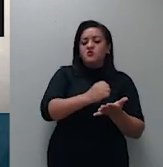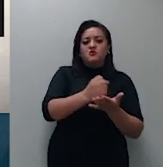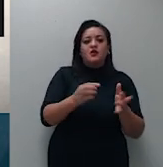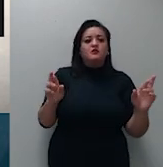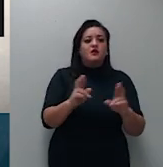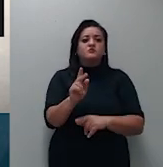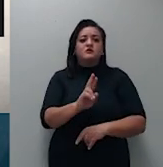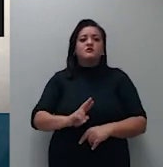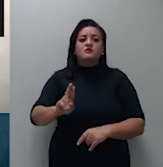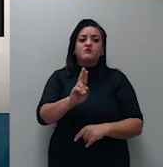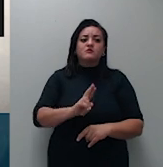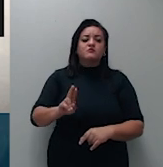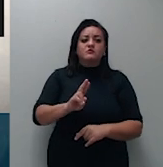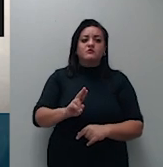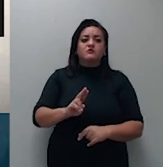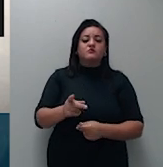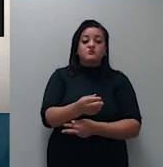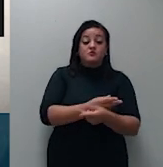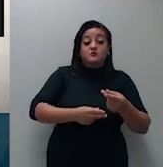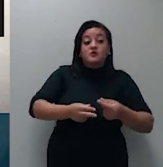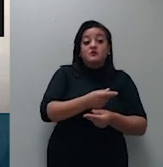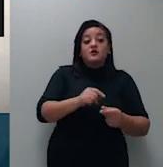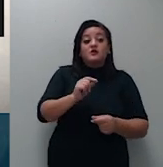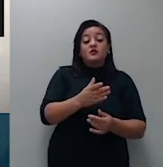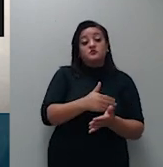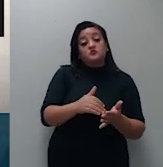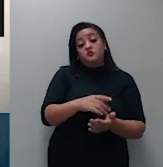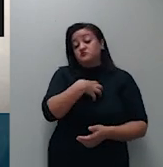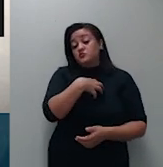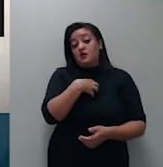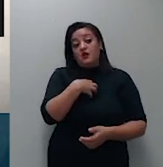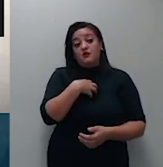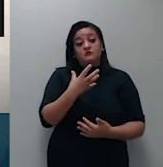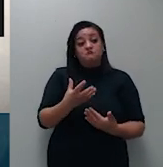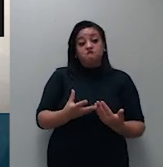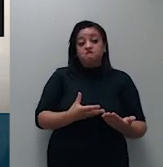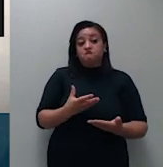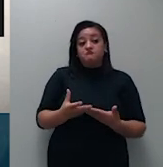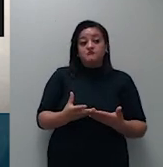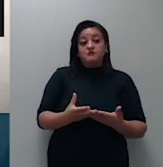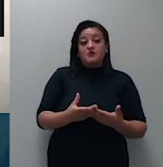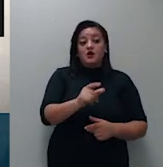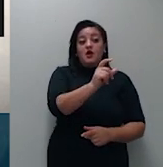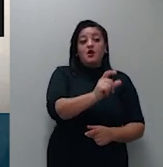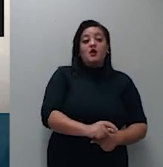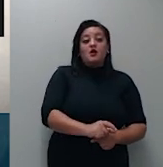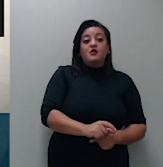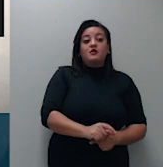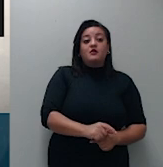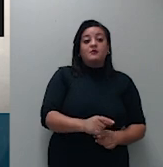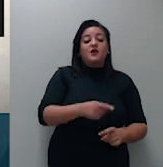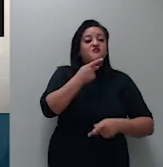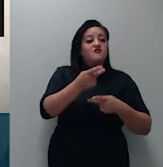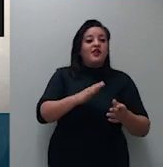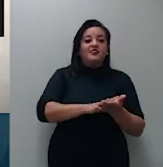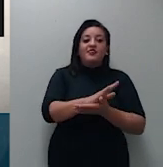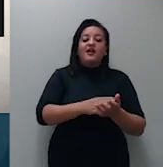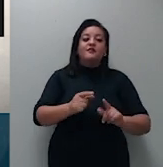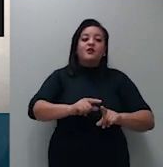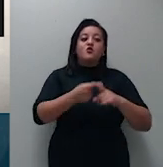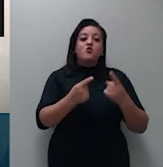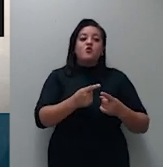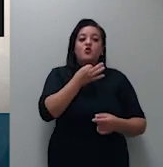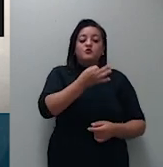relacionada ao uso comercial de todo modo o recorrente não Combate o